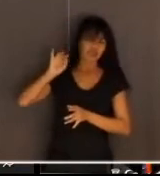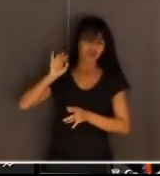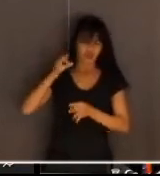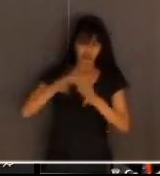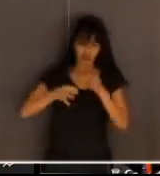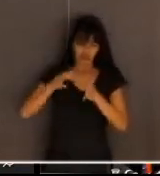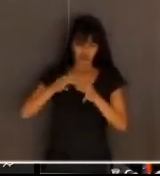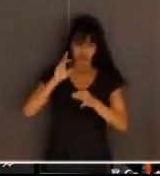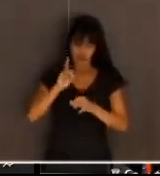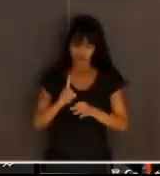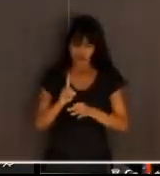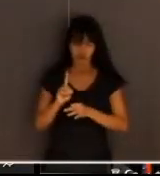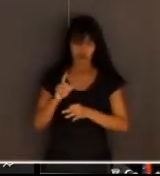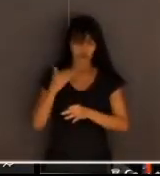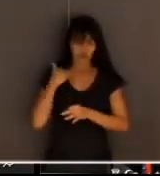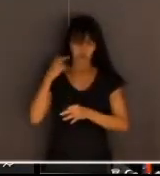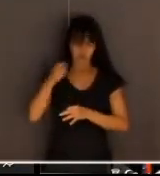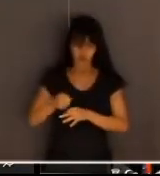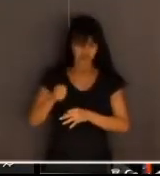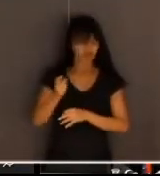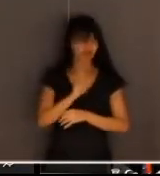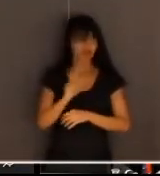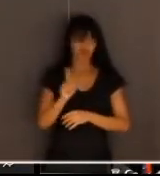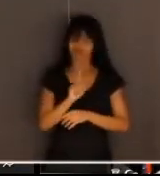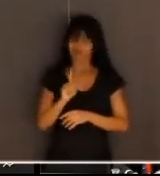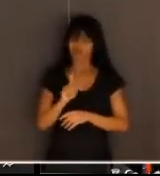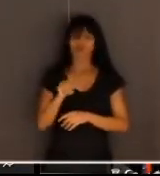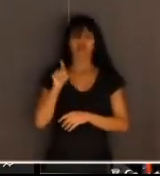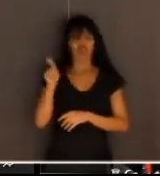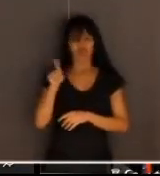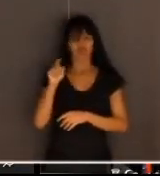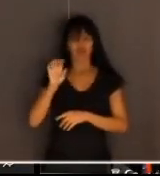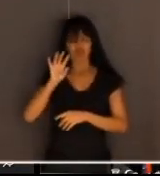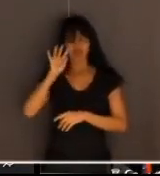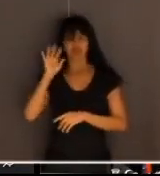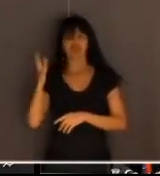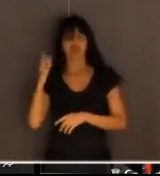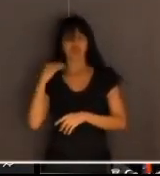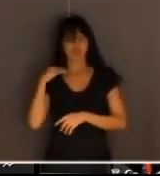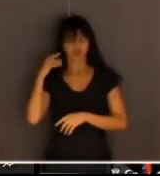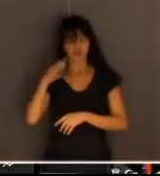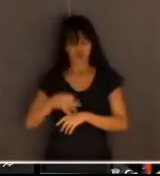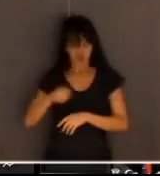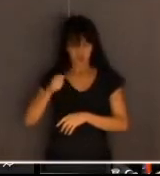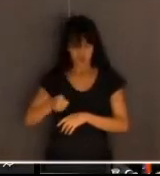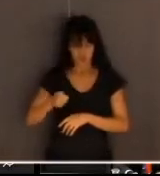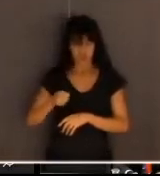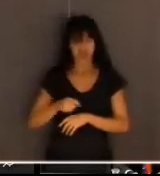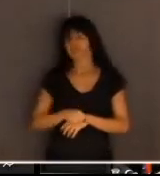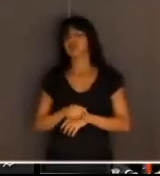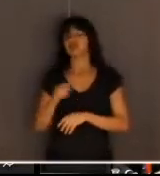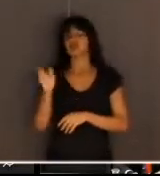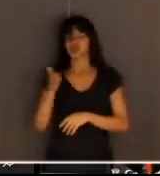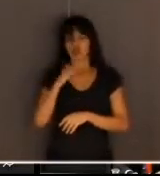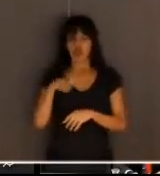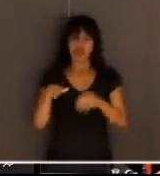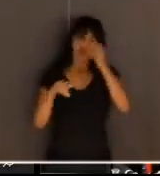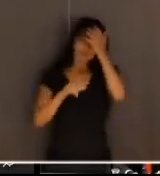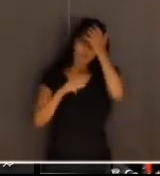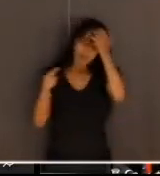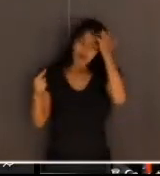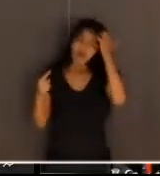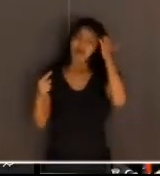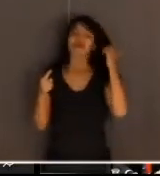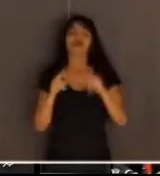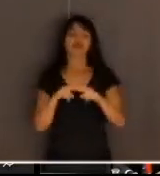direito. De fato, é o juiz de direito que vai decidir naquele momento sobre aquela nulidade. Mas